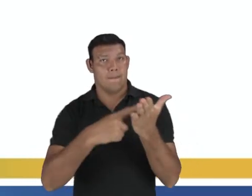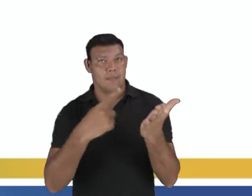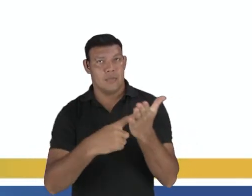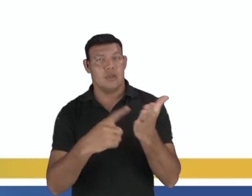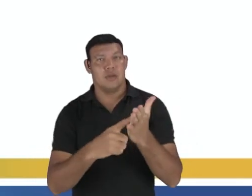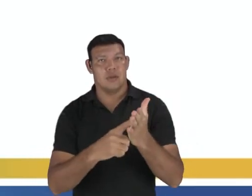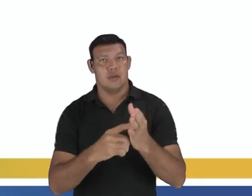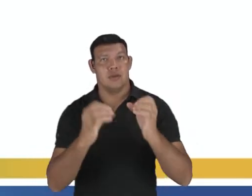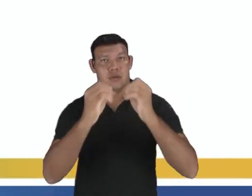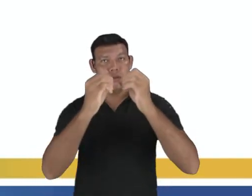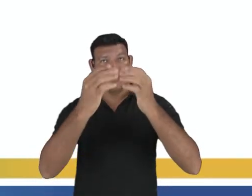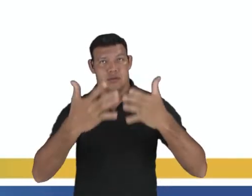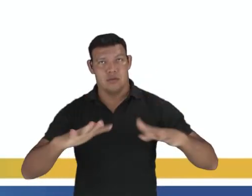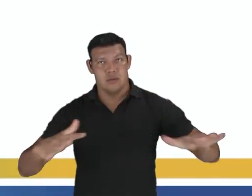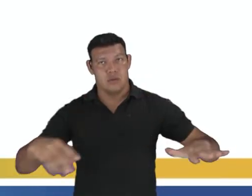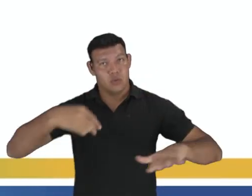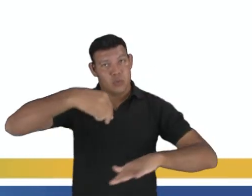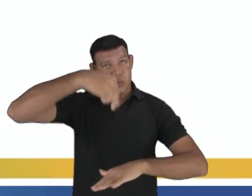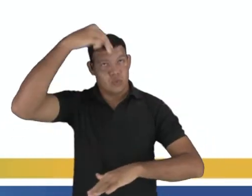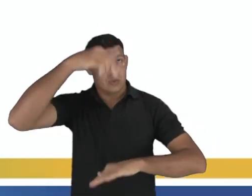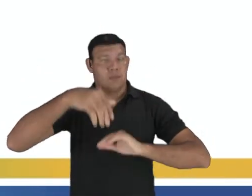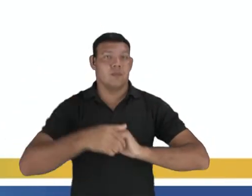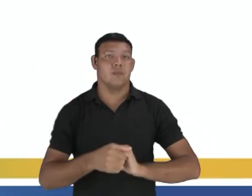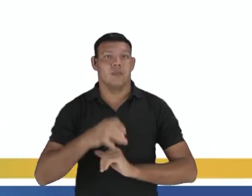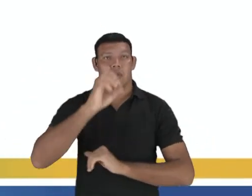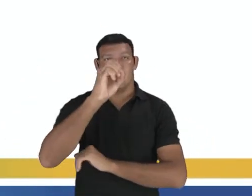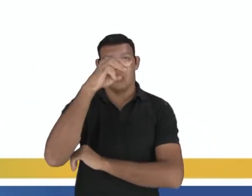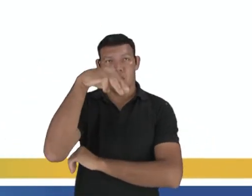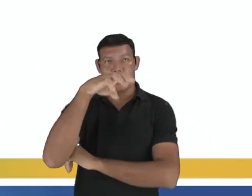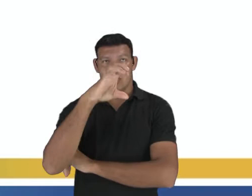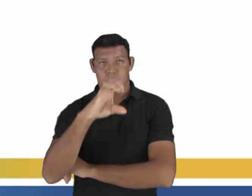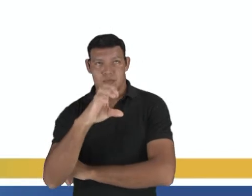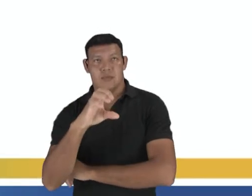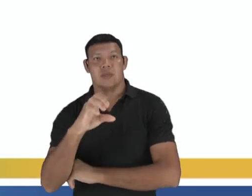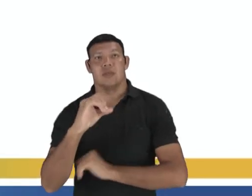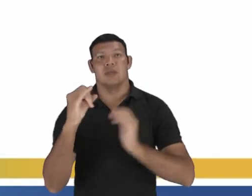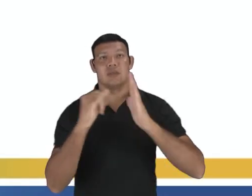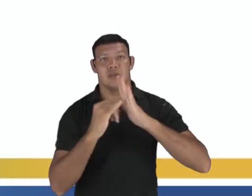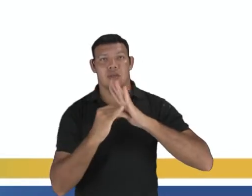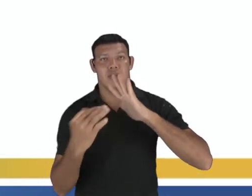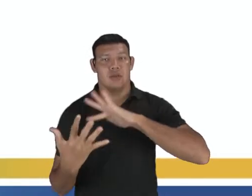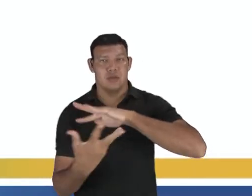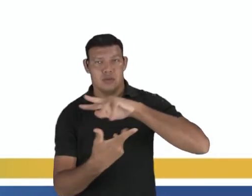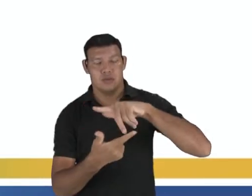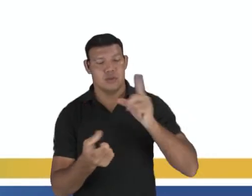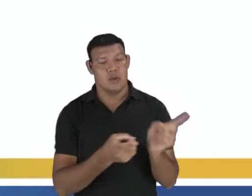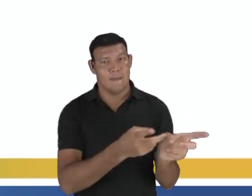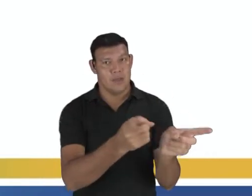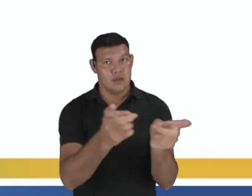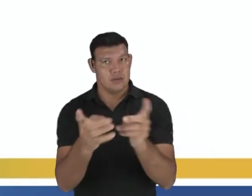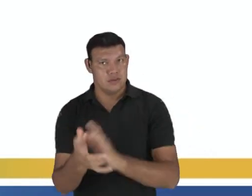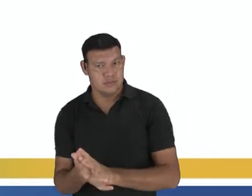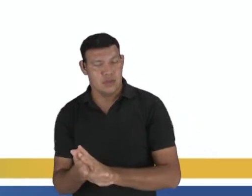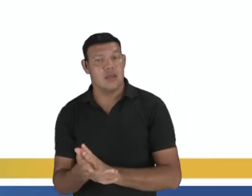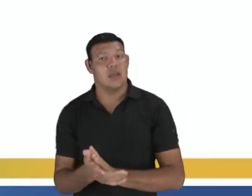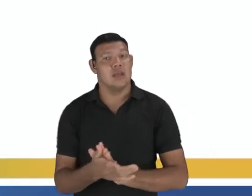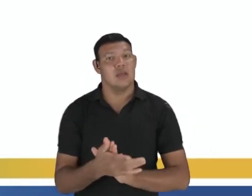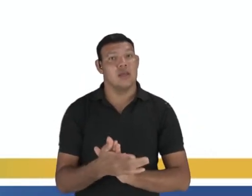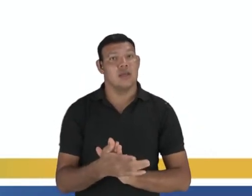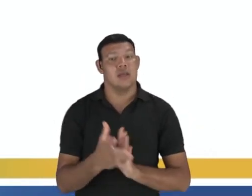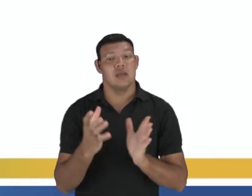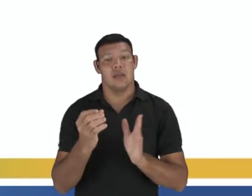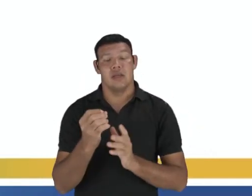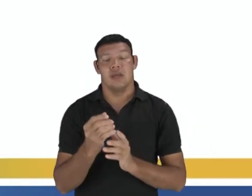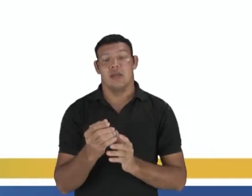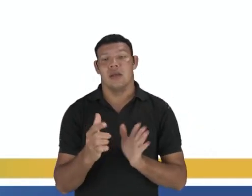organizações, elas têm os seus objetivos, né, diante aí do cenário mundial. A gente percebe que, por exemplo, a Organização das